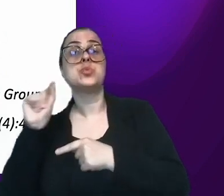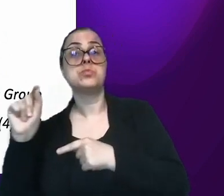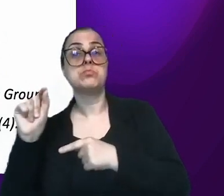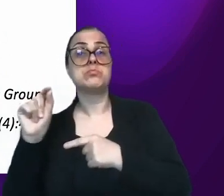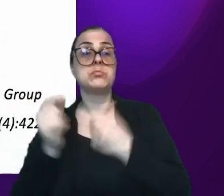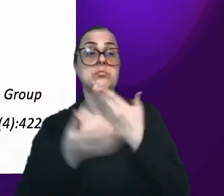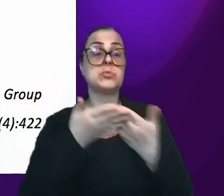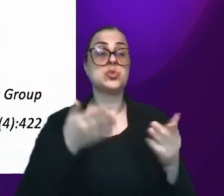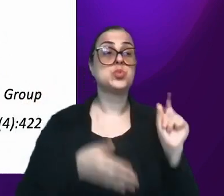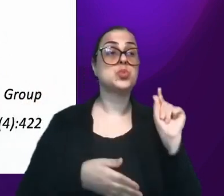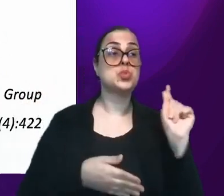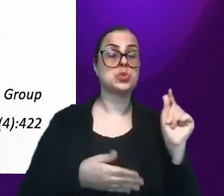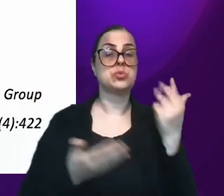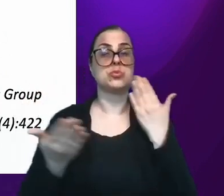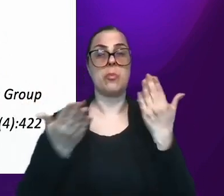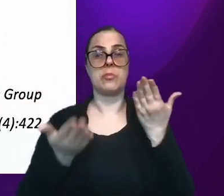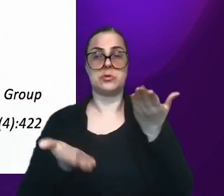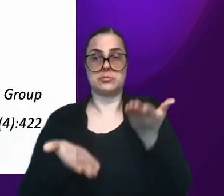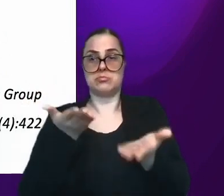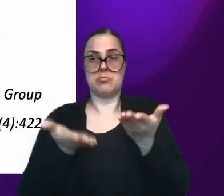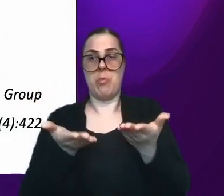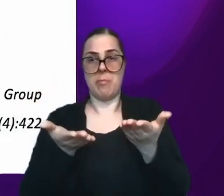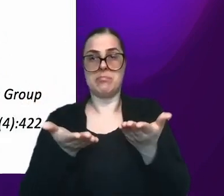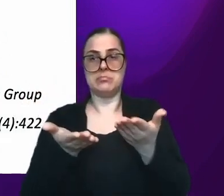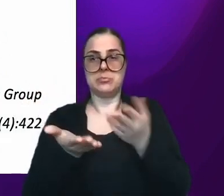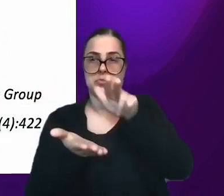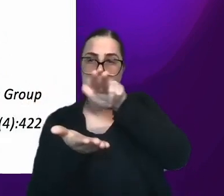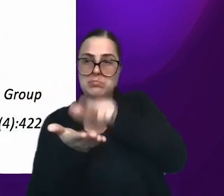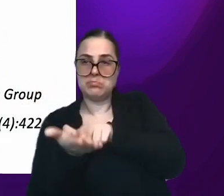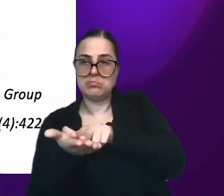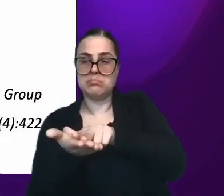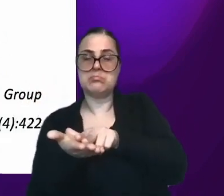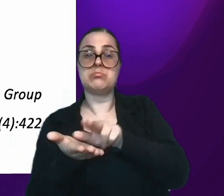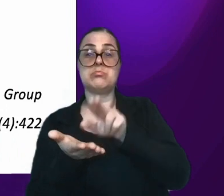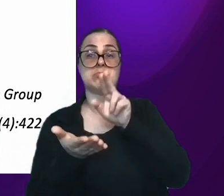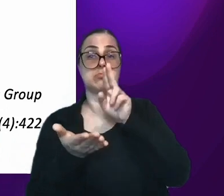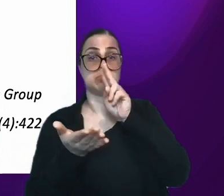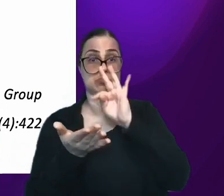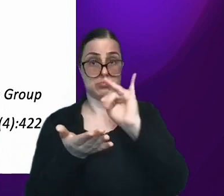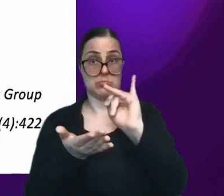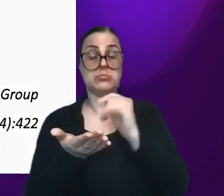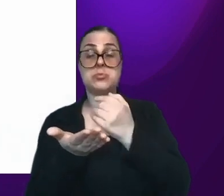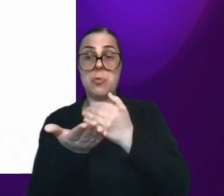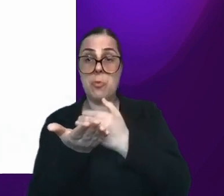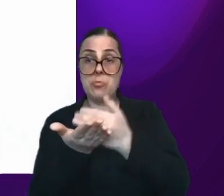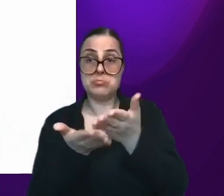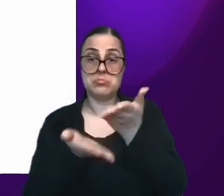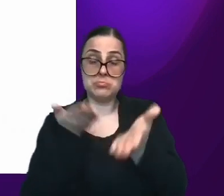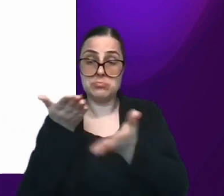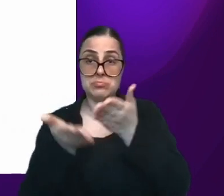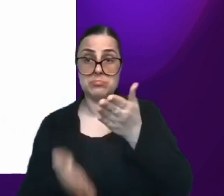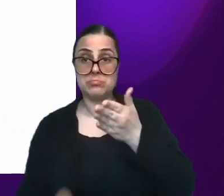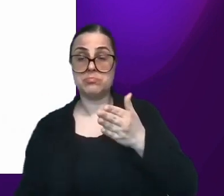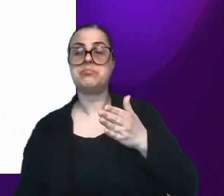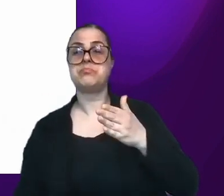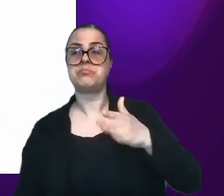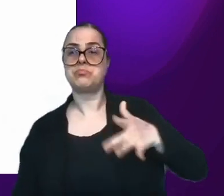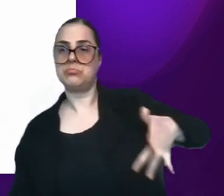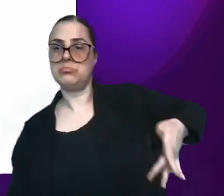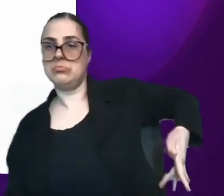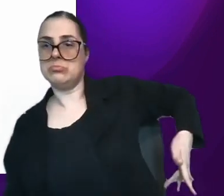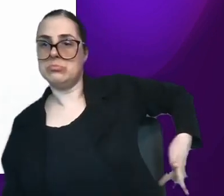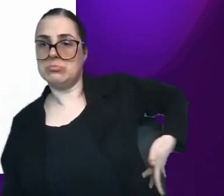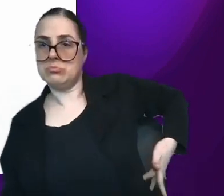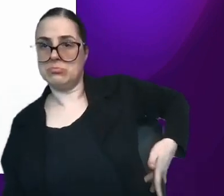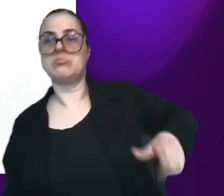E a gente sabe que cerca de 2/3 dos pacientes, quando começam terapia renal, eles estão em sobrecarga volêmica. O